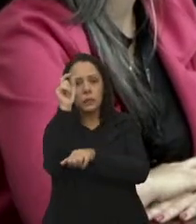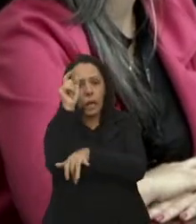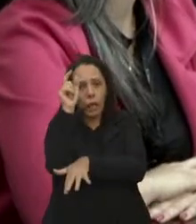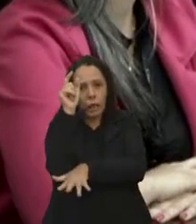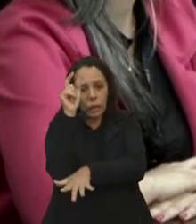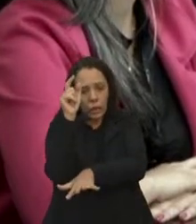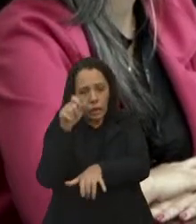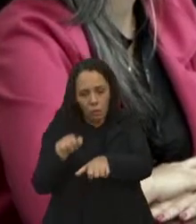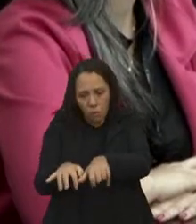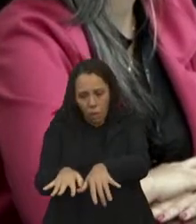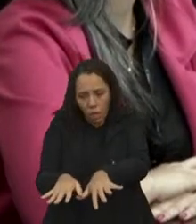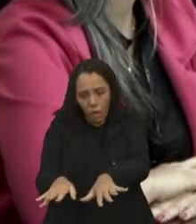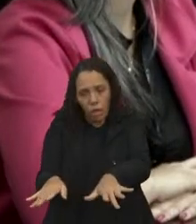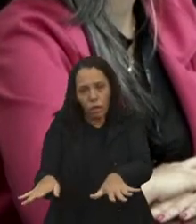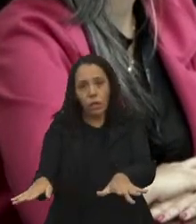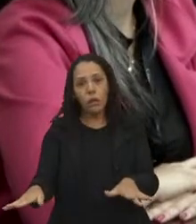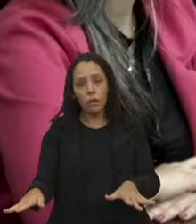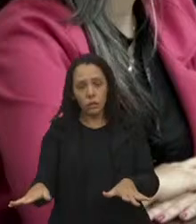maneira